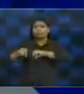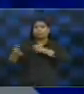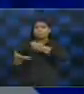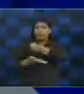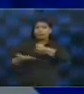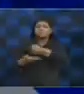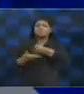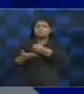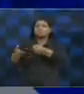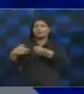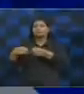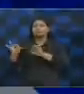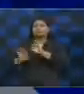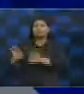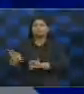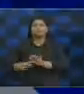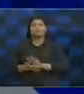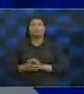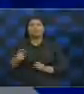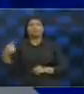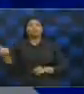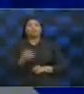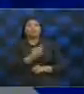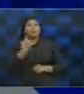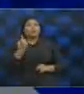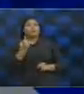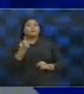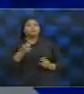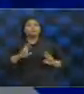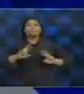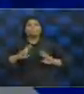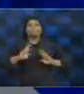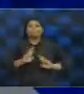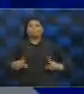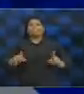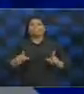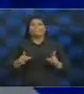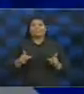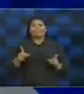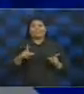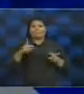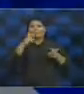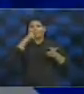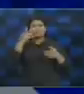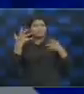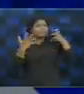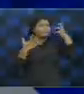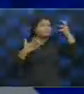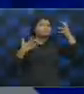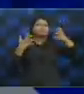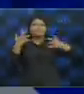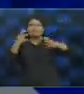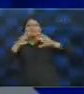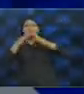fizemos algo diferente. Nós não perdemos tanto assim a cabeça com essa história de escola em tempo integral. Nós